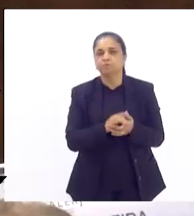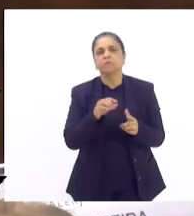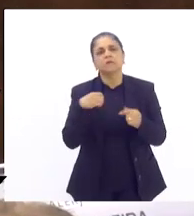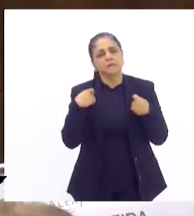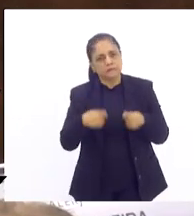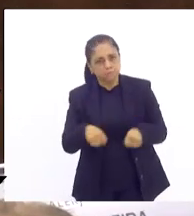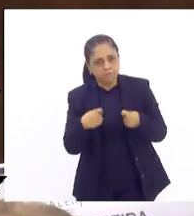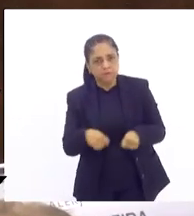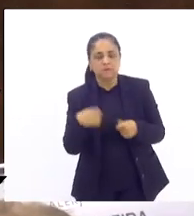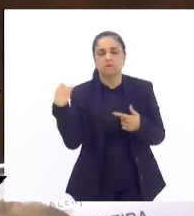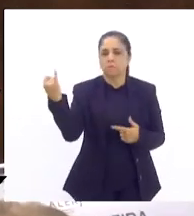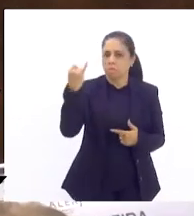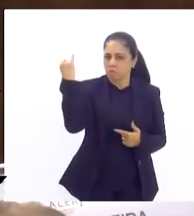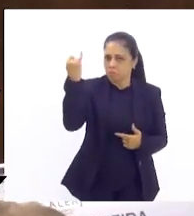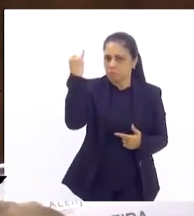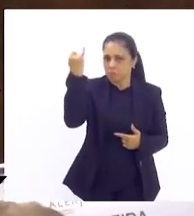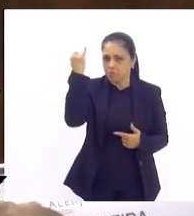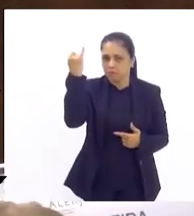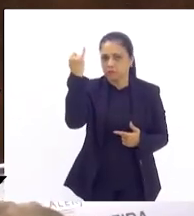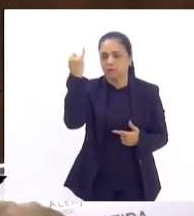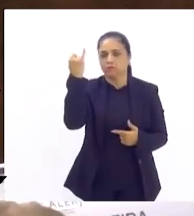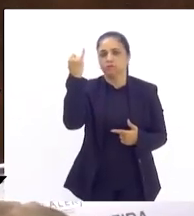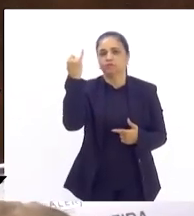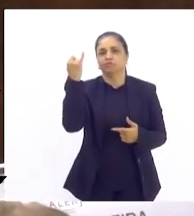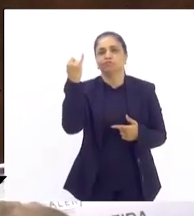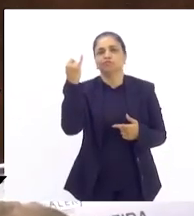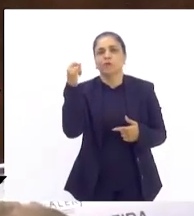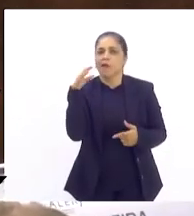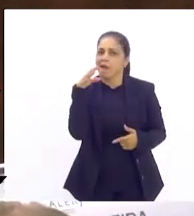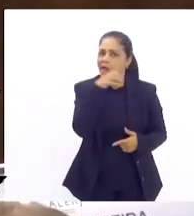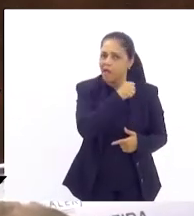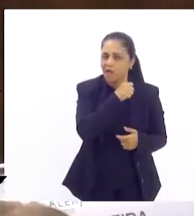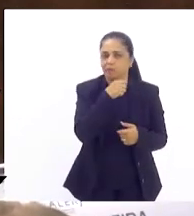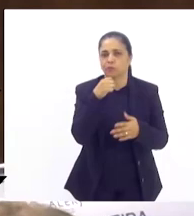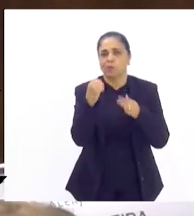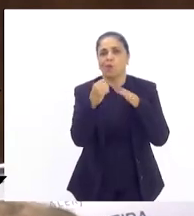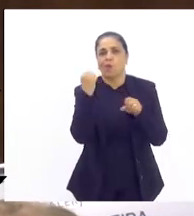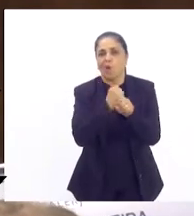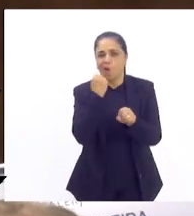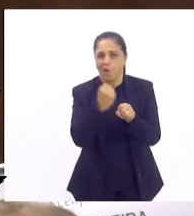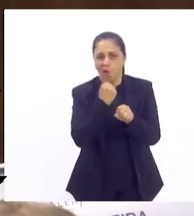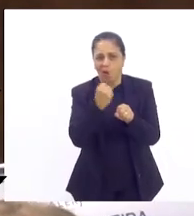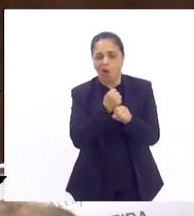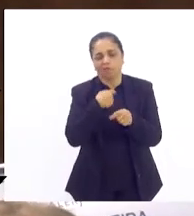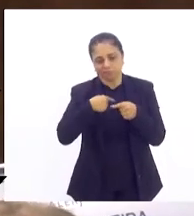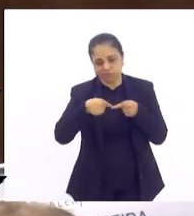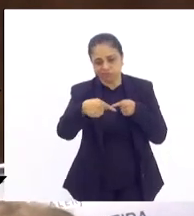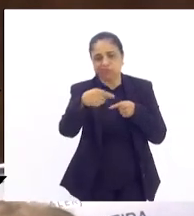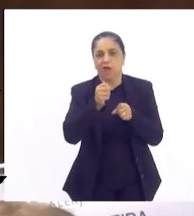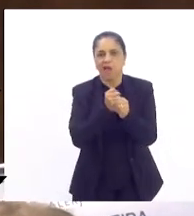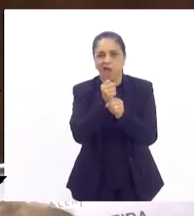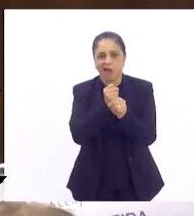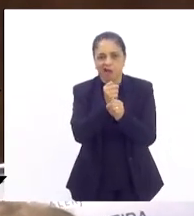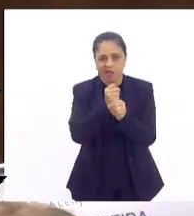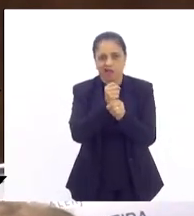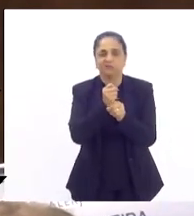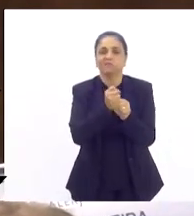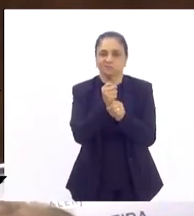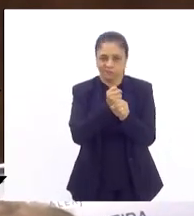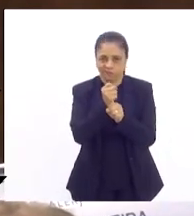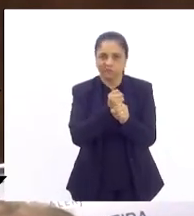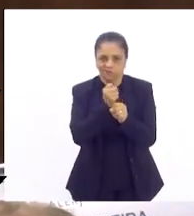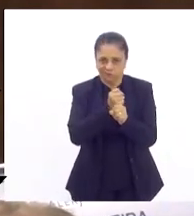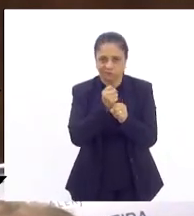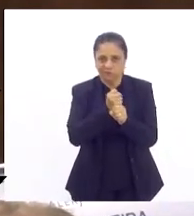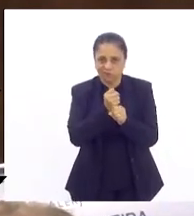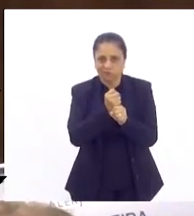e importante que isso seja feito rapidamente, e é o que a gente vai fazer nesse ano, durante esse decorrer desse ano, tendo em vista